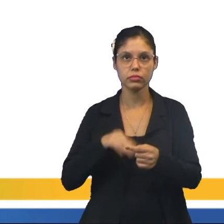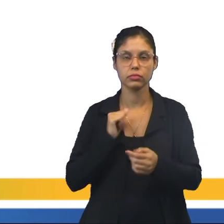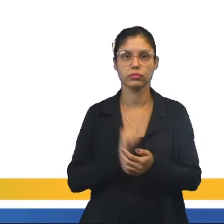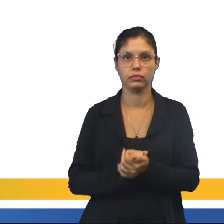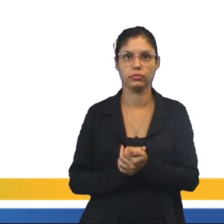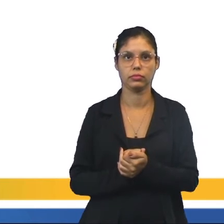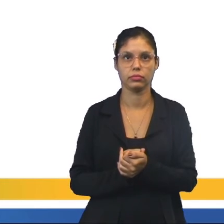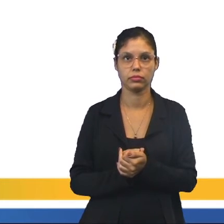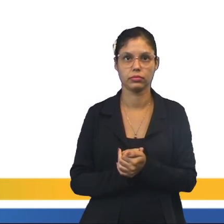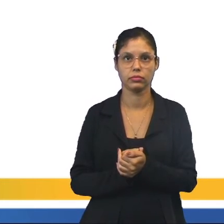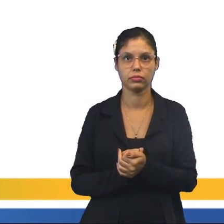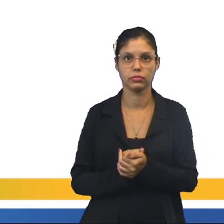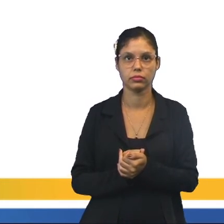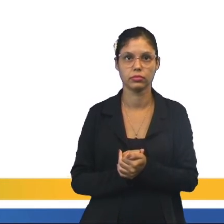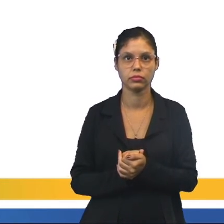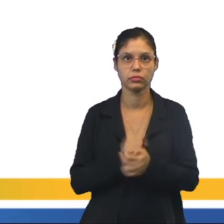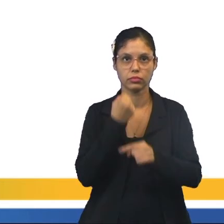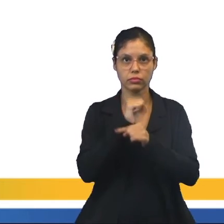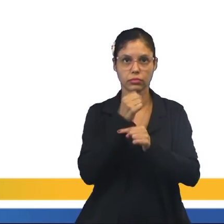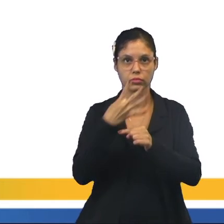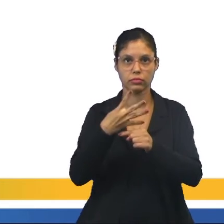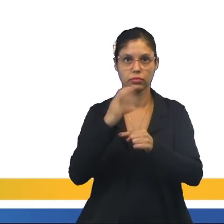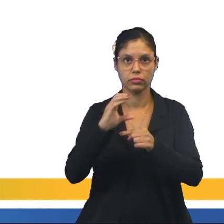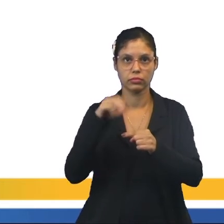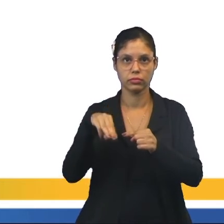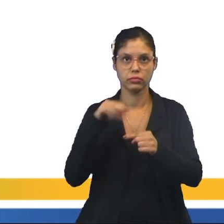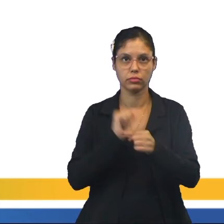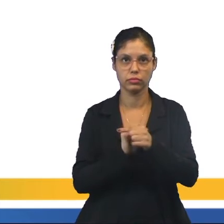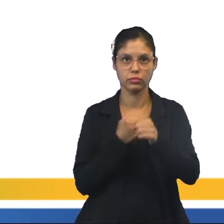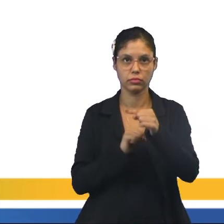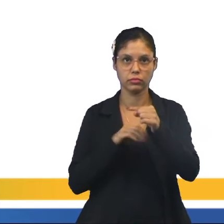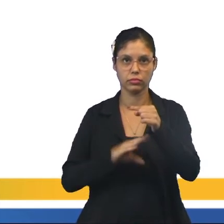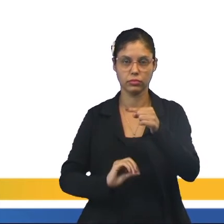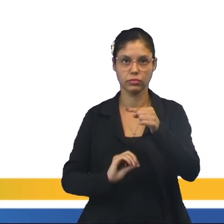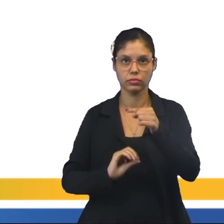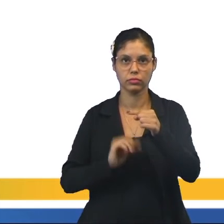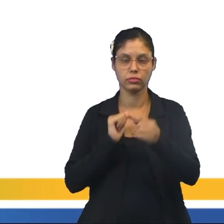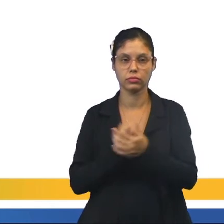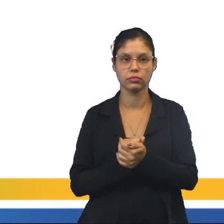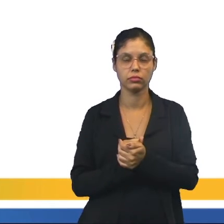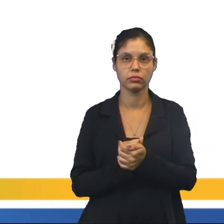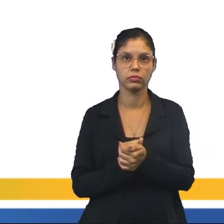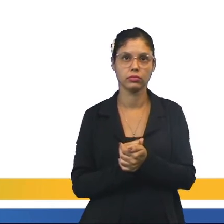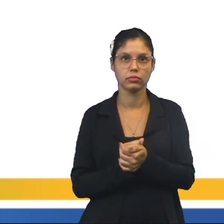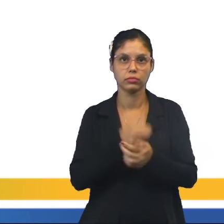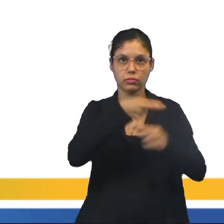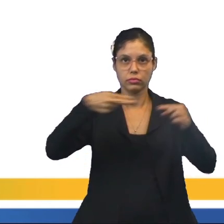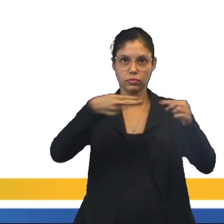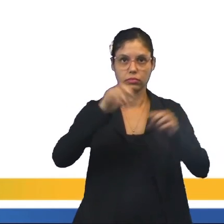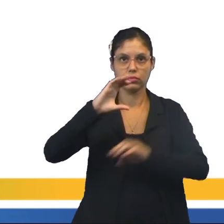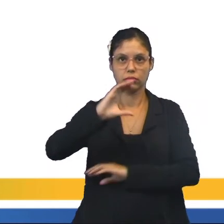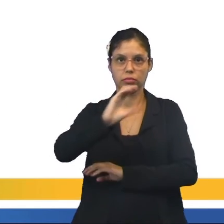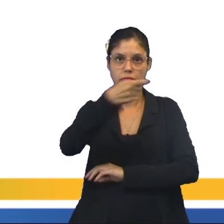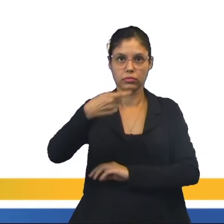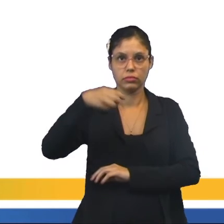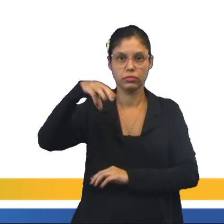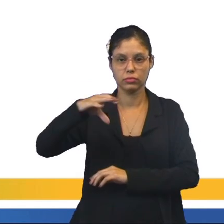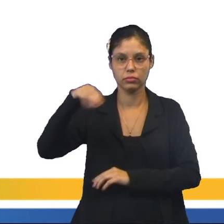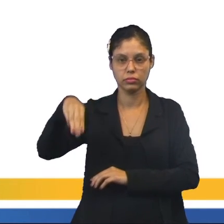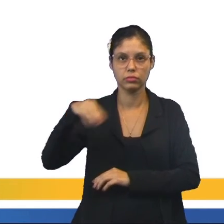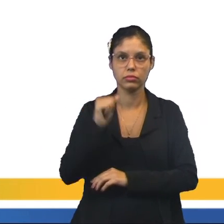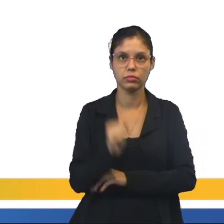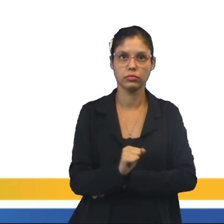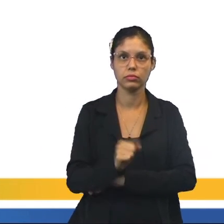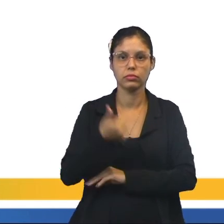metros. Tá? Então, nós vamos ter 48 centímetros sobre 80 metros, que é igual a